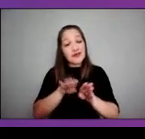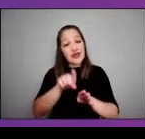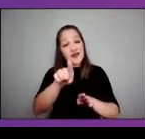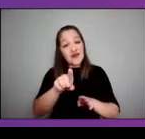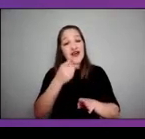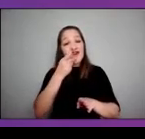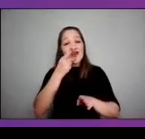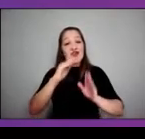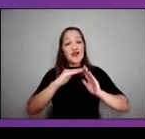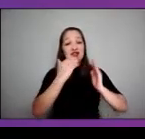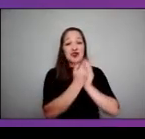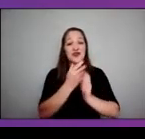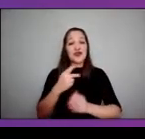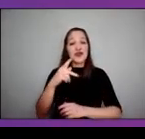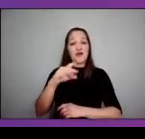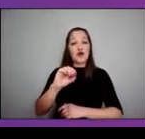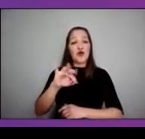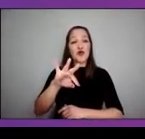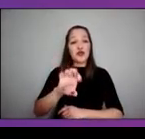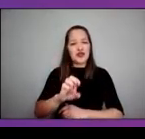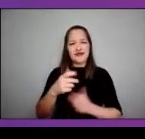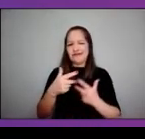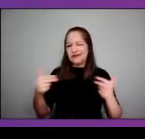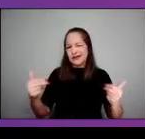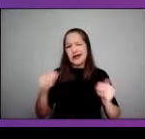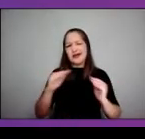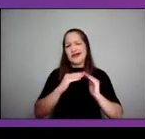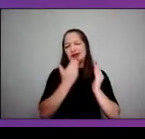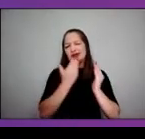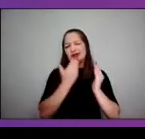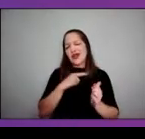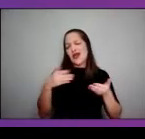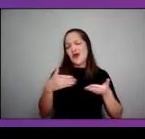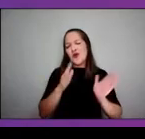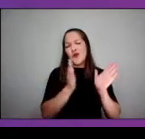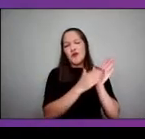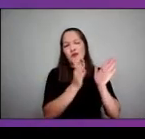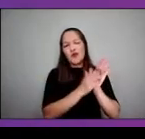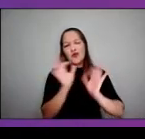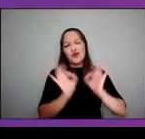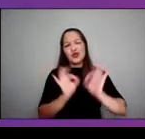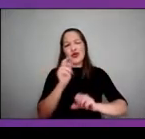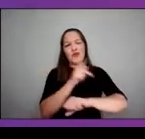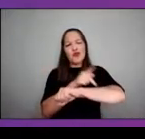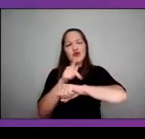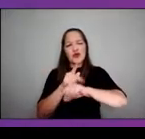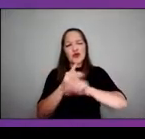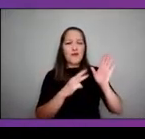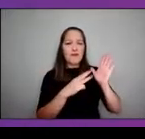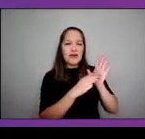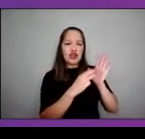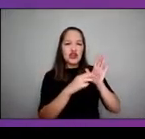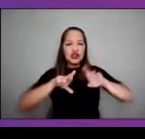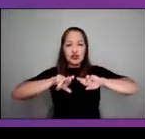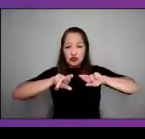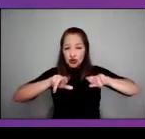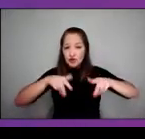tantas outras escolas que existem hoje onde eles mais pro postam um projeto pedagógico uma metodologia diferenciada